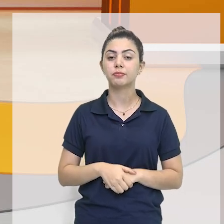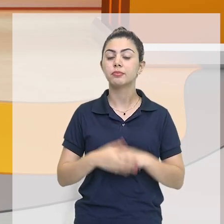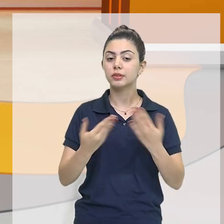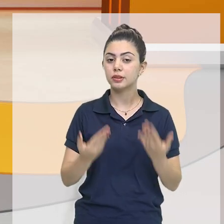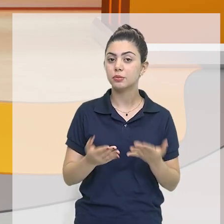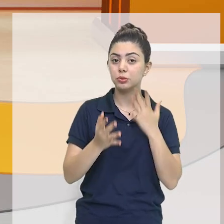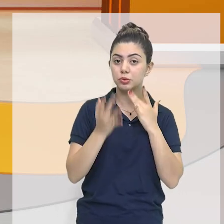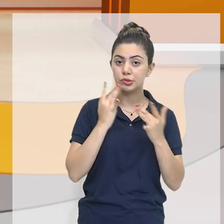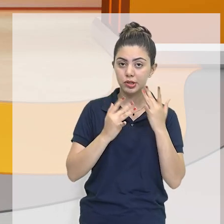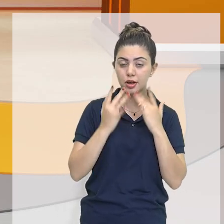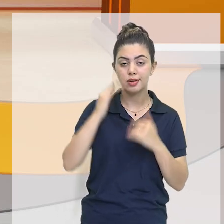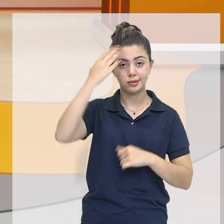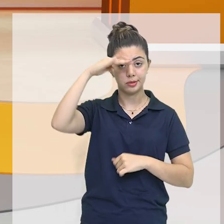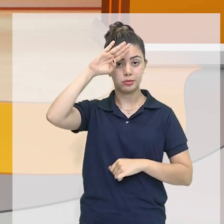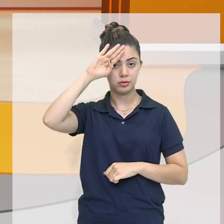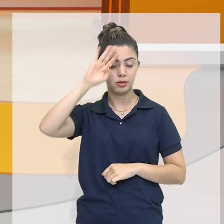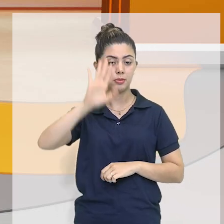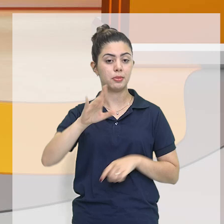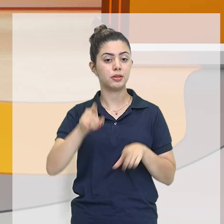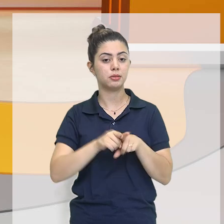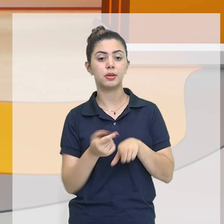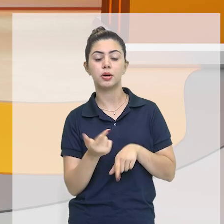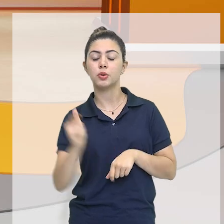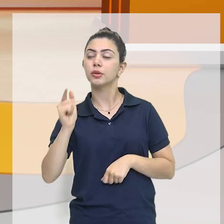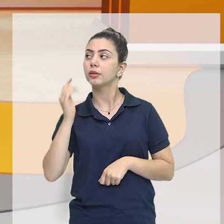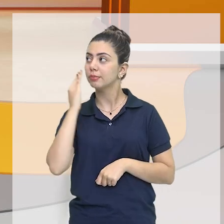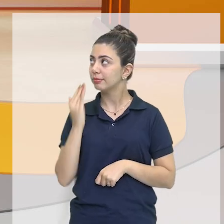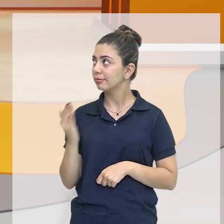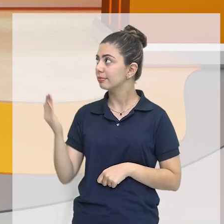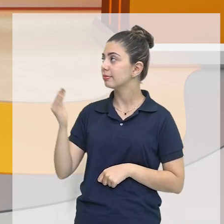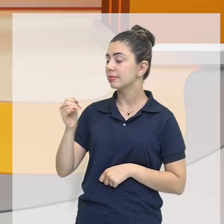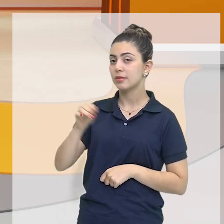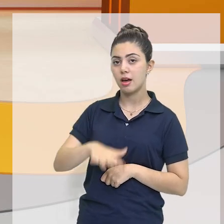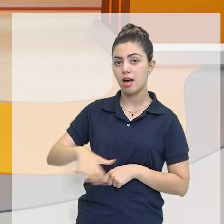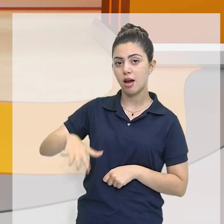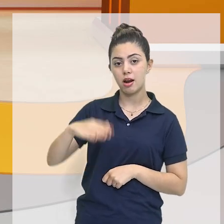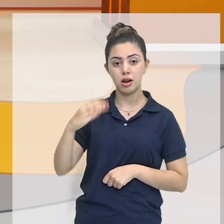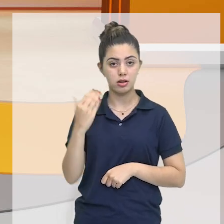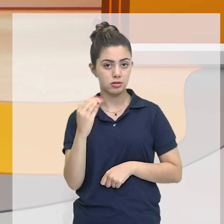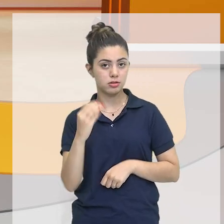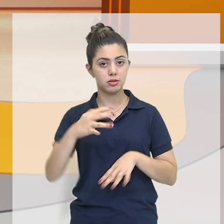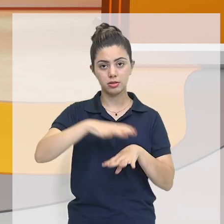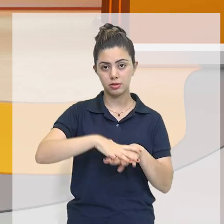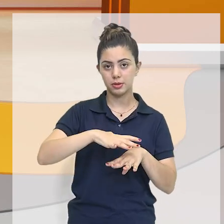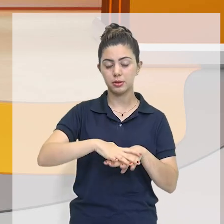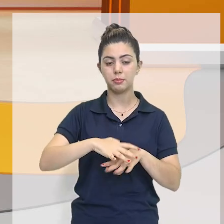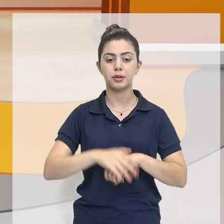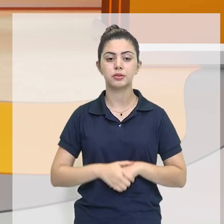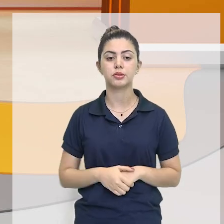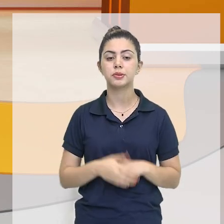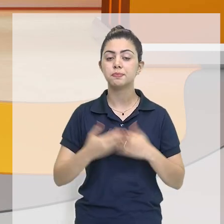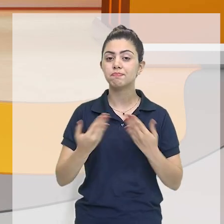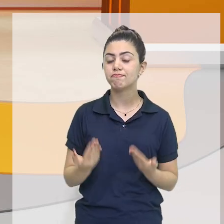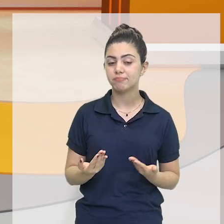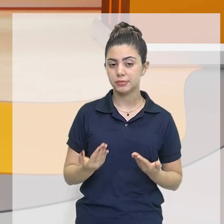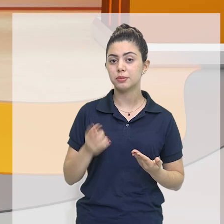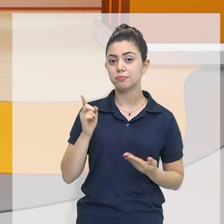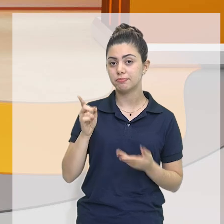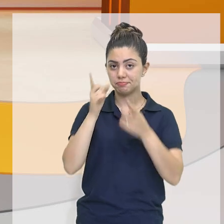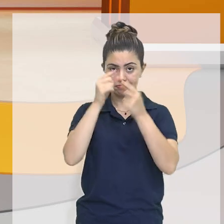teatro e o drama, nós temos a ciência e a matemática, né? A Grécia,